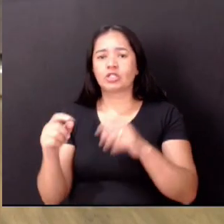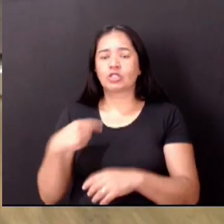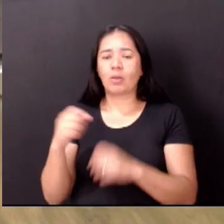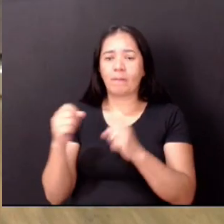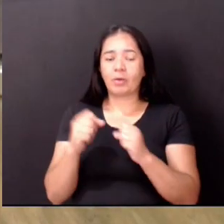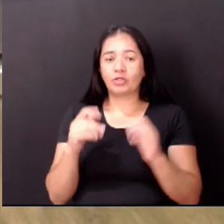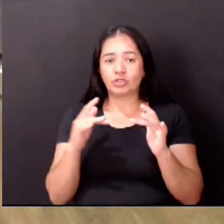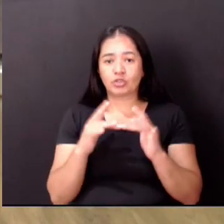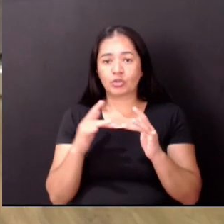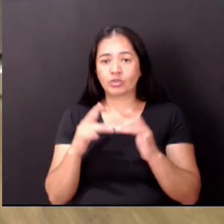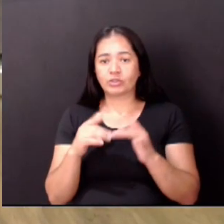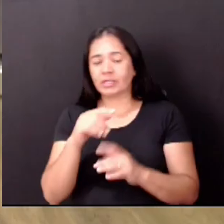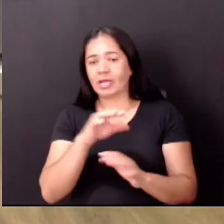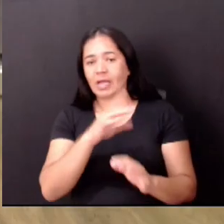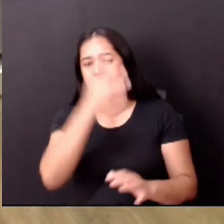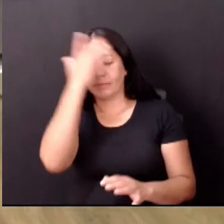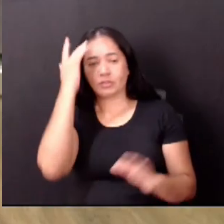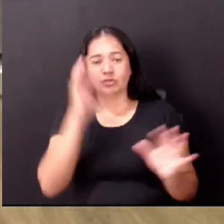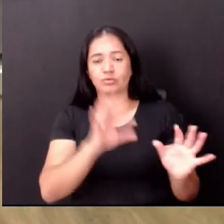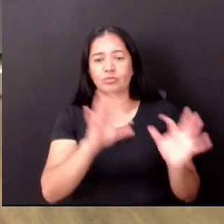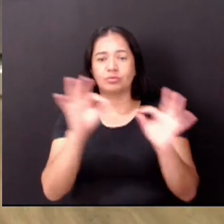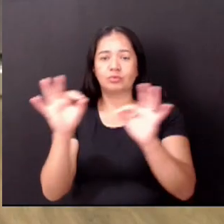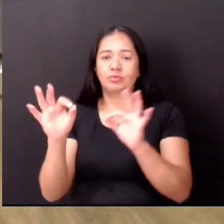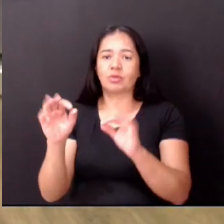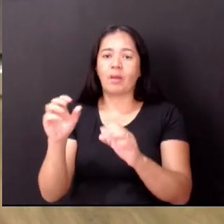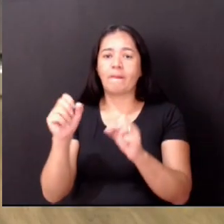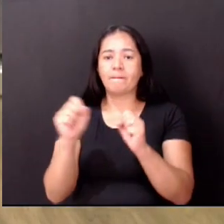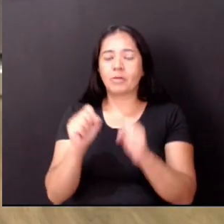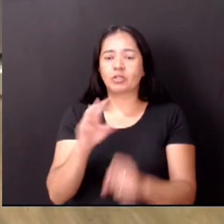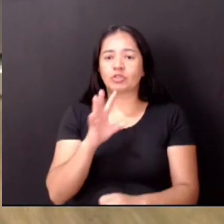assistindo, possa de repente conhecer esse trabalho?